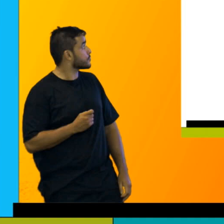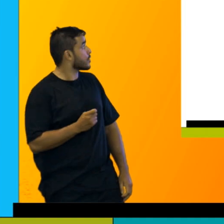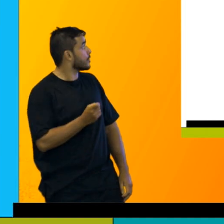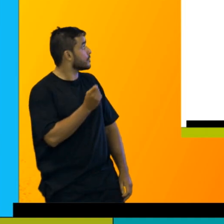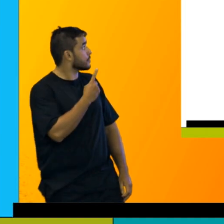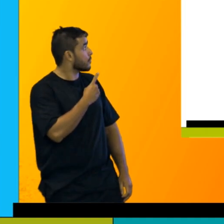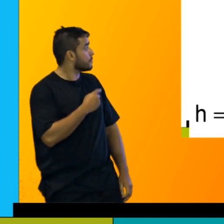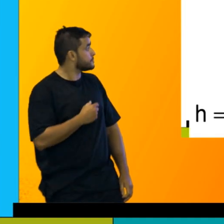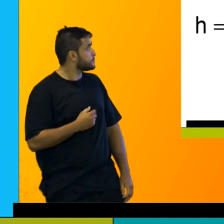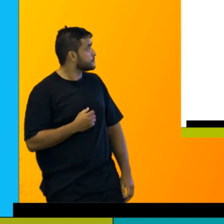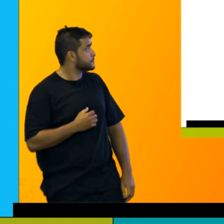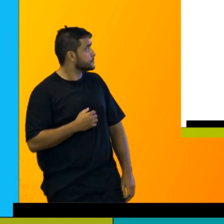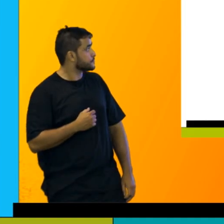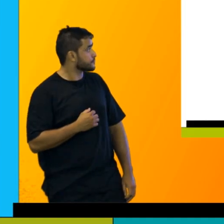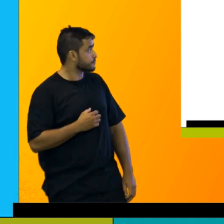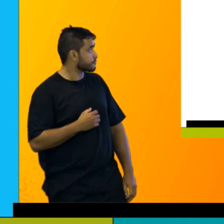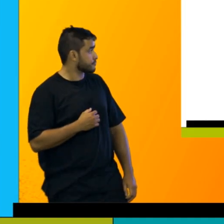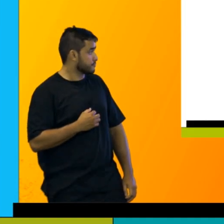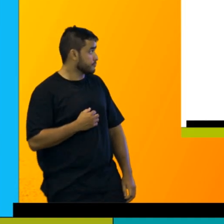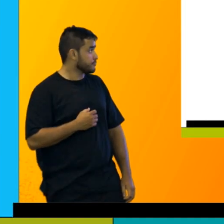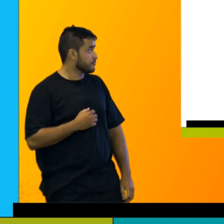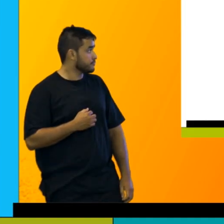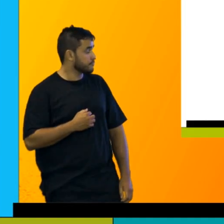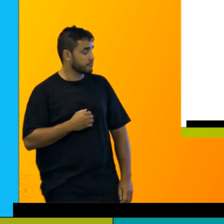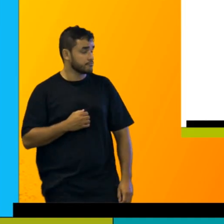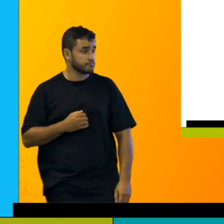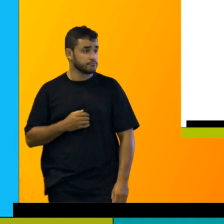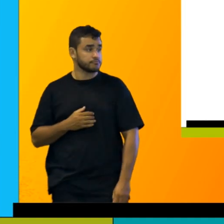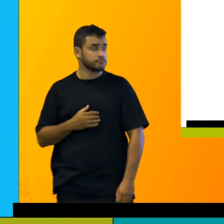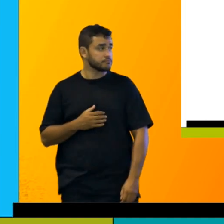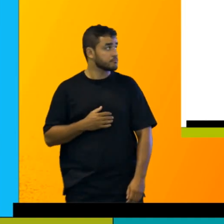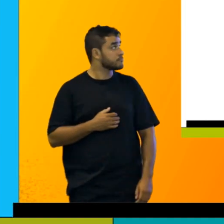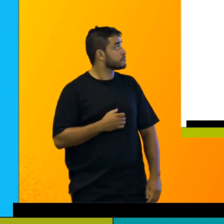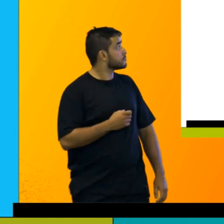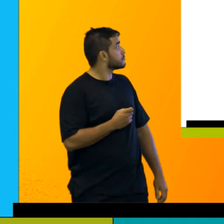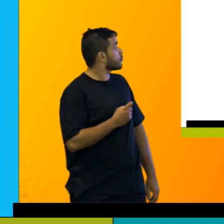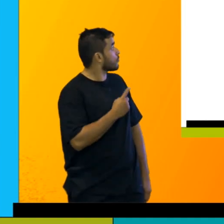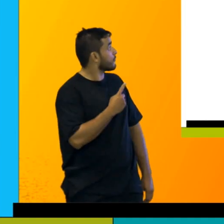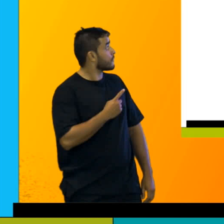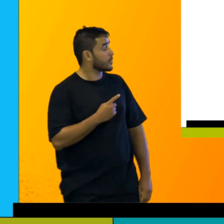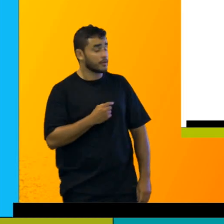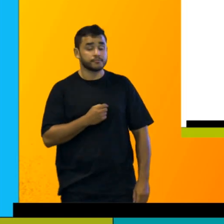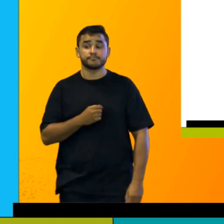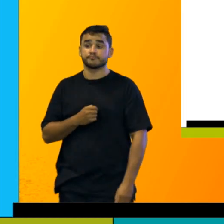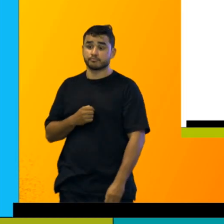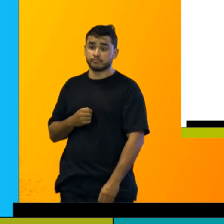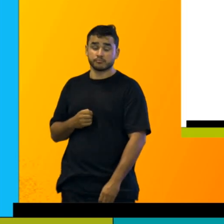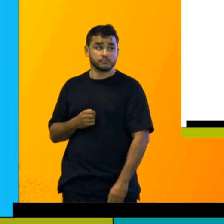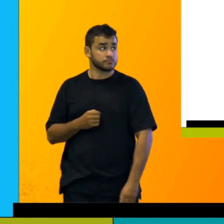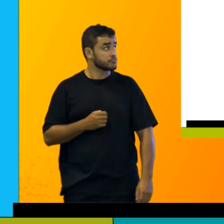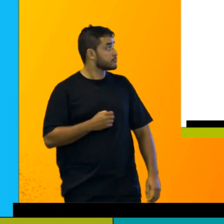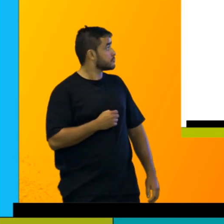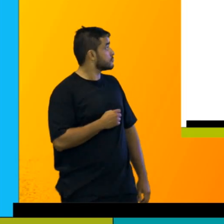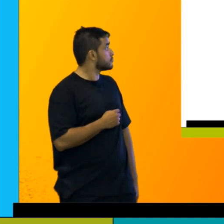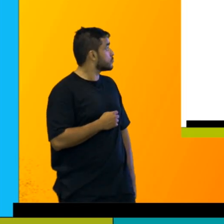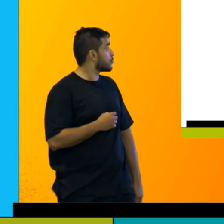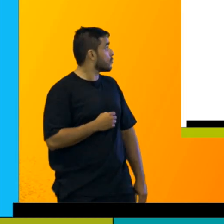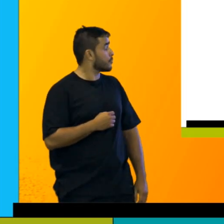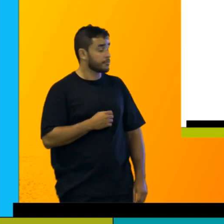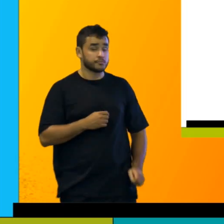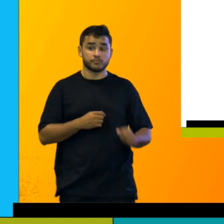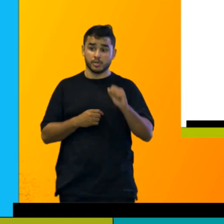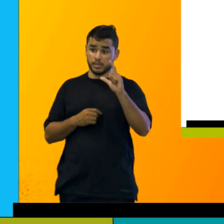Fórmulazinha, ó. O R é 0,6, ó. Ó. A altura é L raiz de